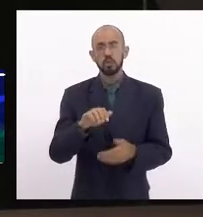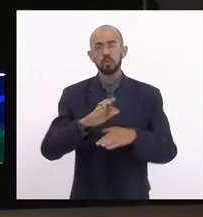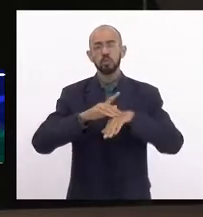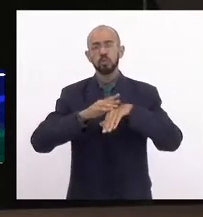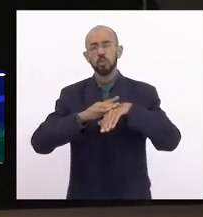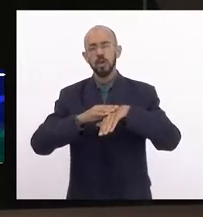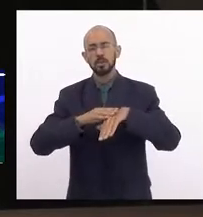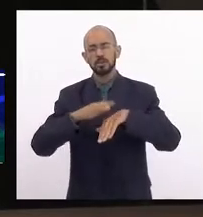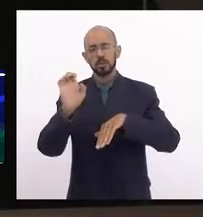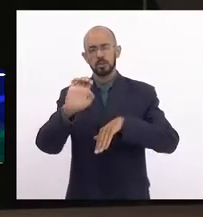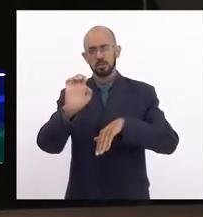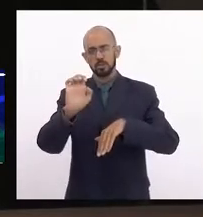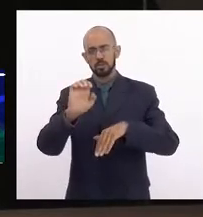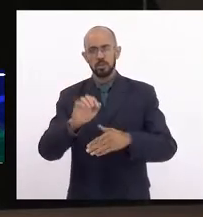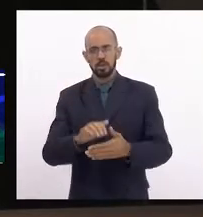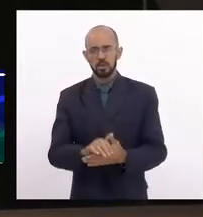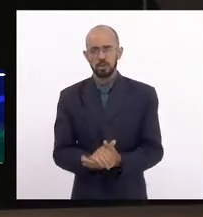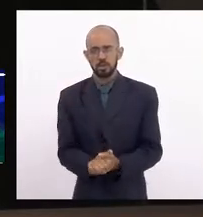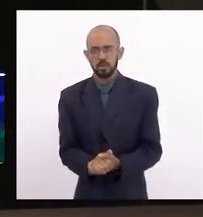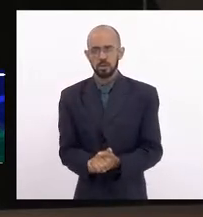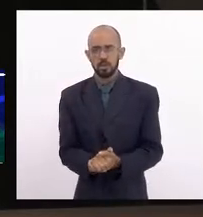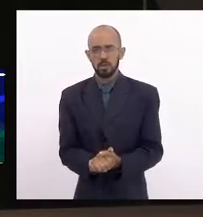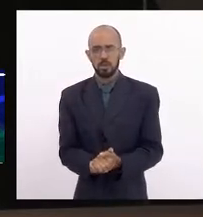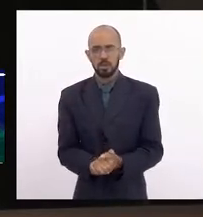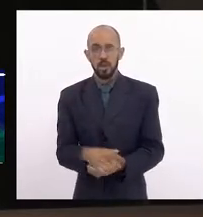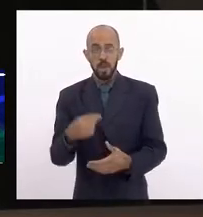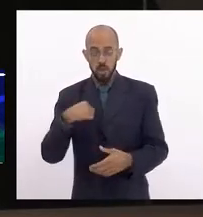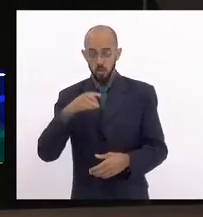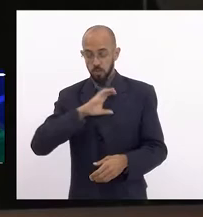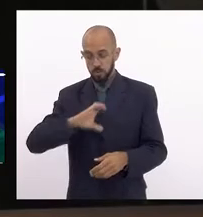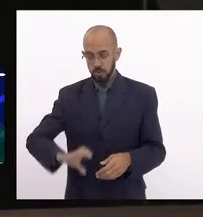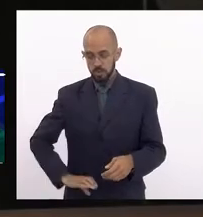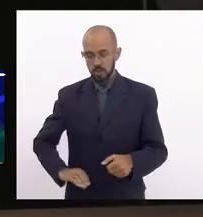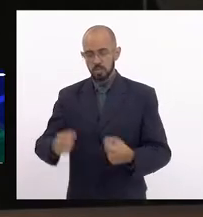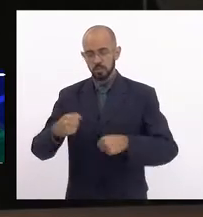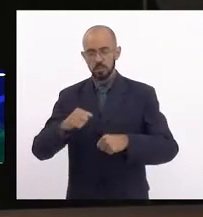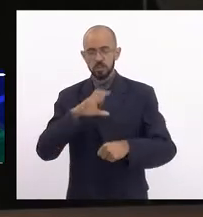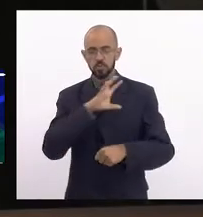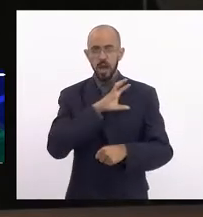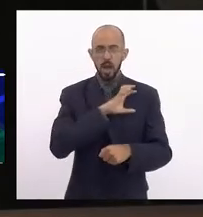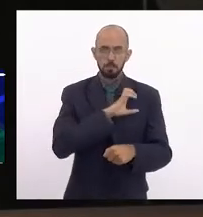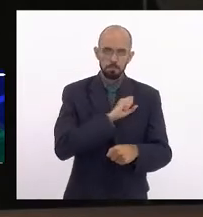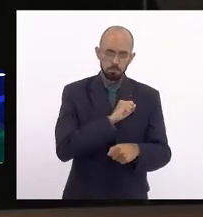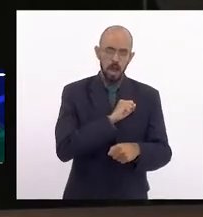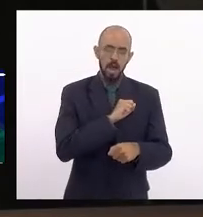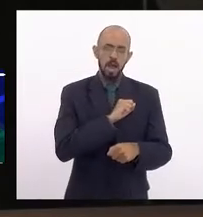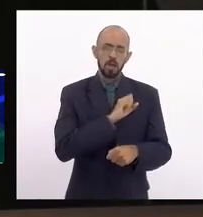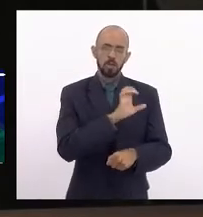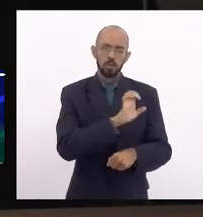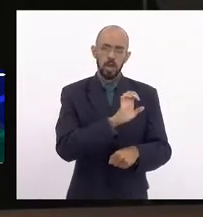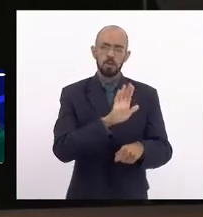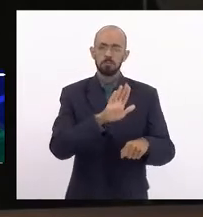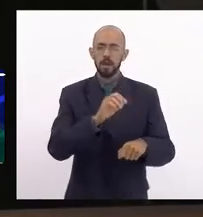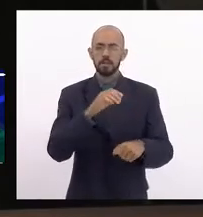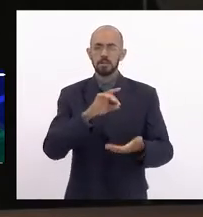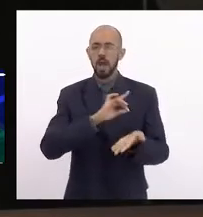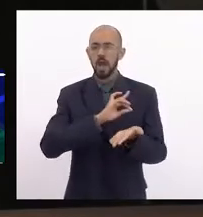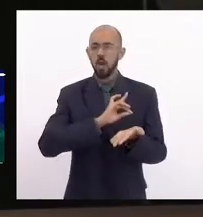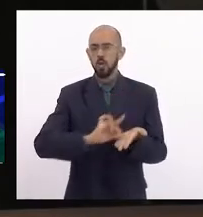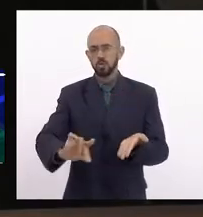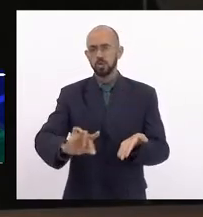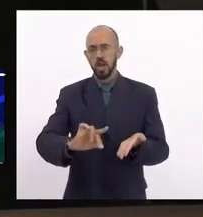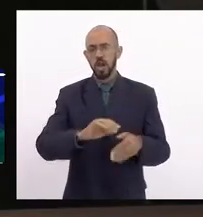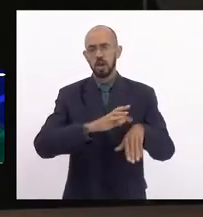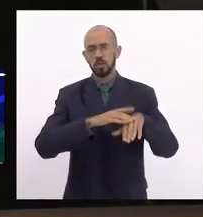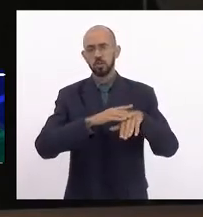e como Cristão devo amar um homossexual mas abomina o homossexualismo estarei sempre